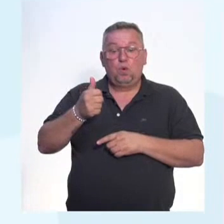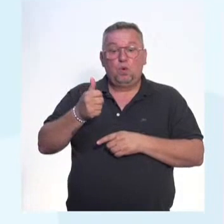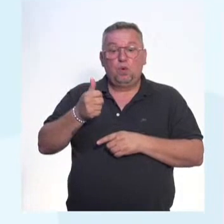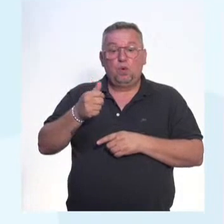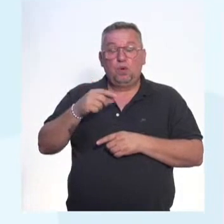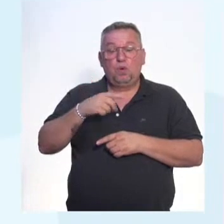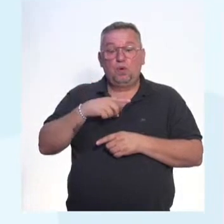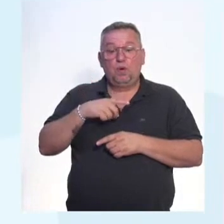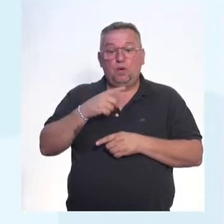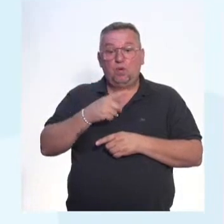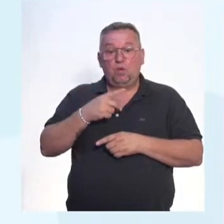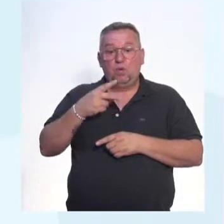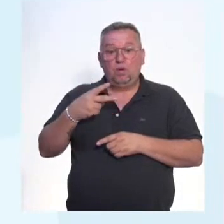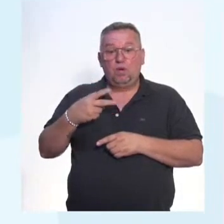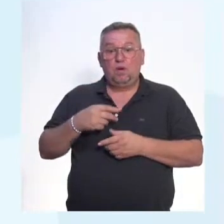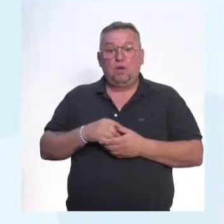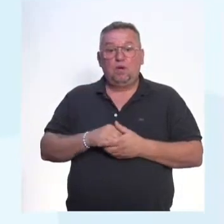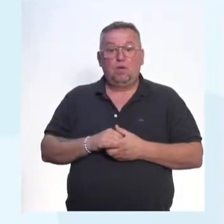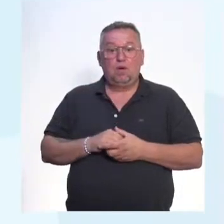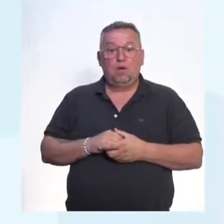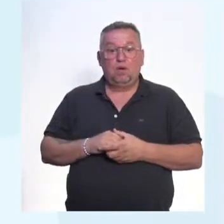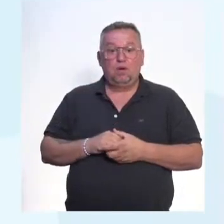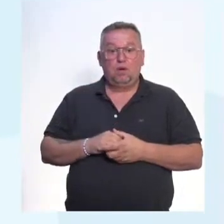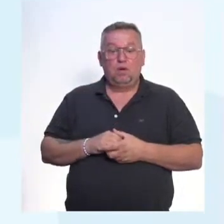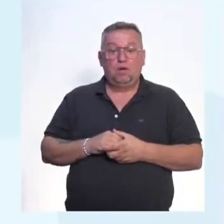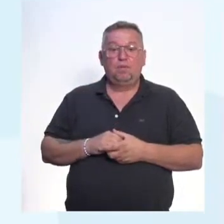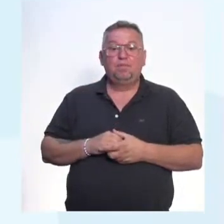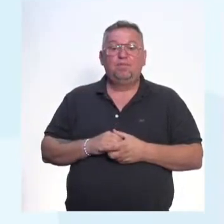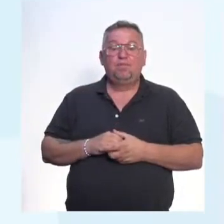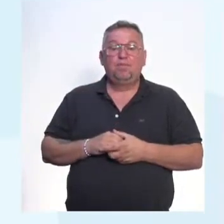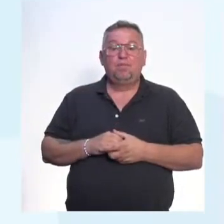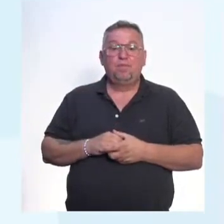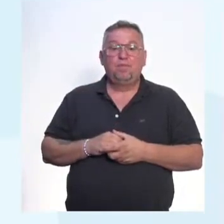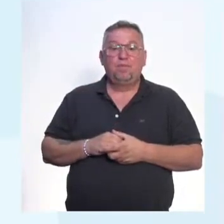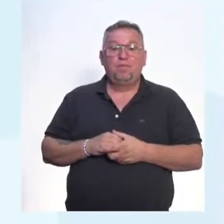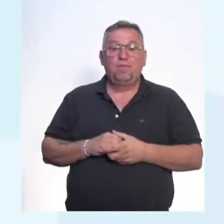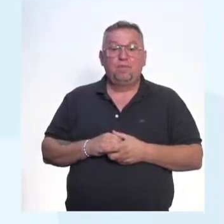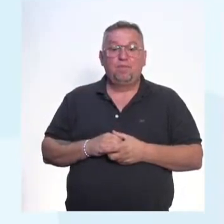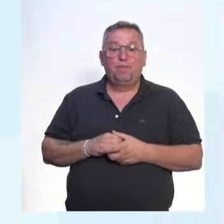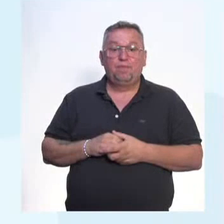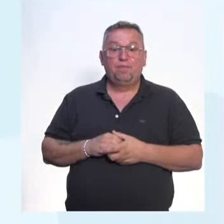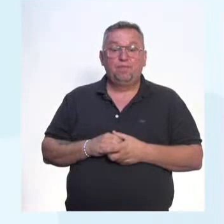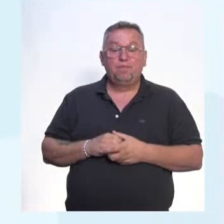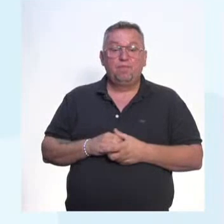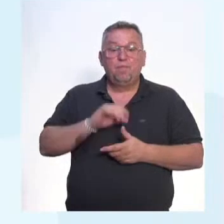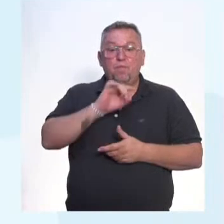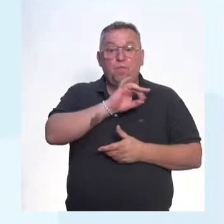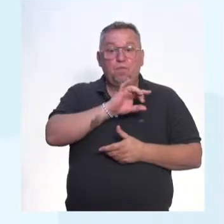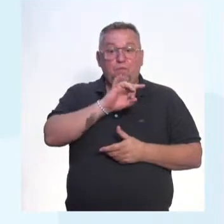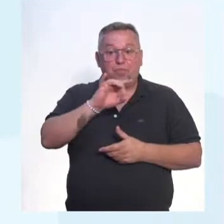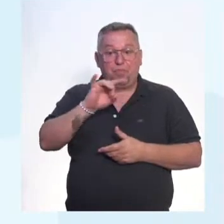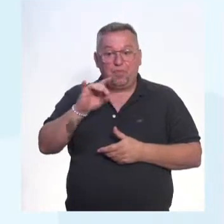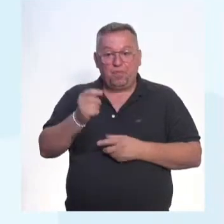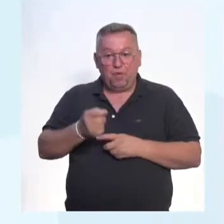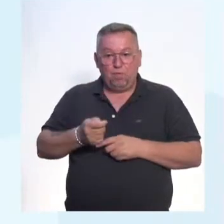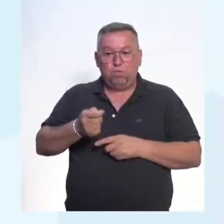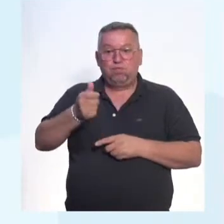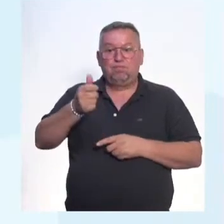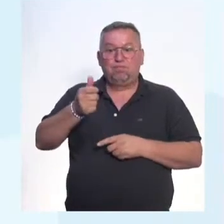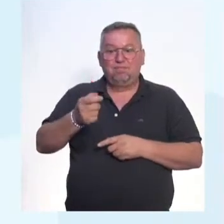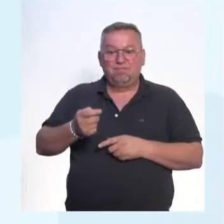Então, 1, 2, 3, 4, 5. E em cada